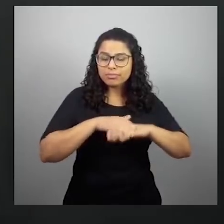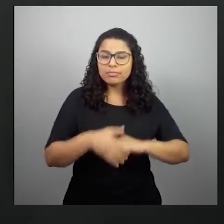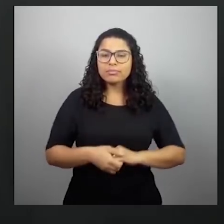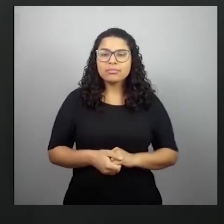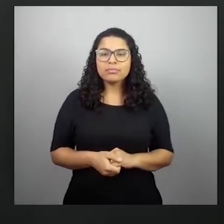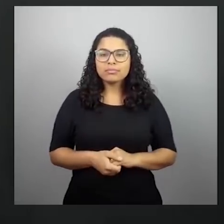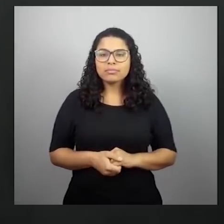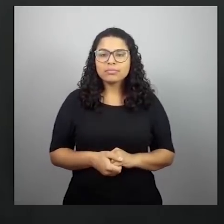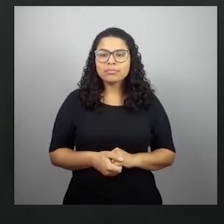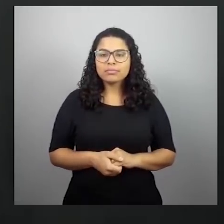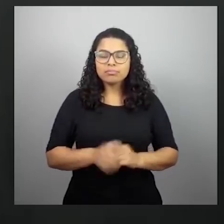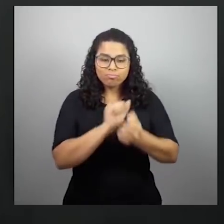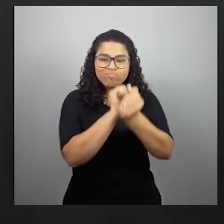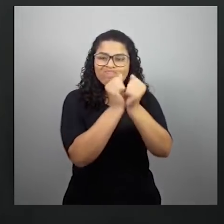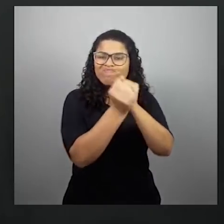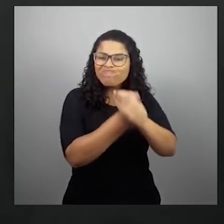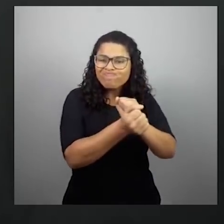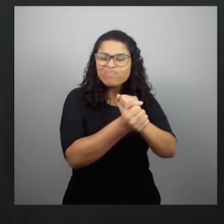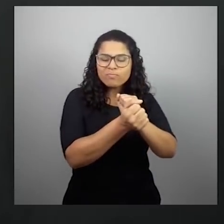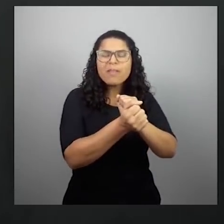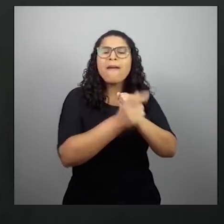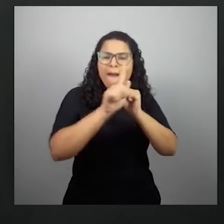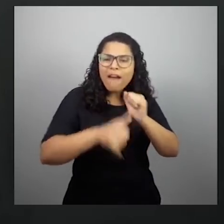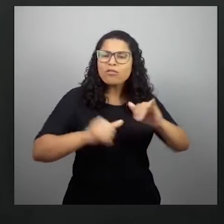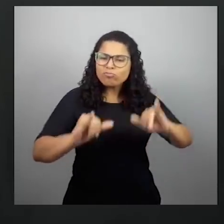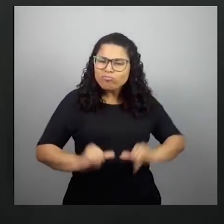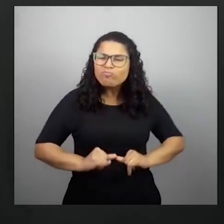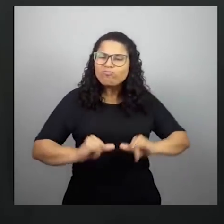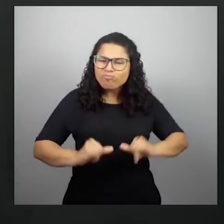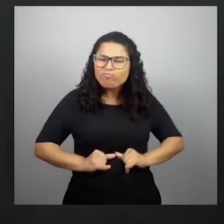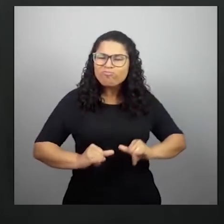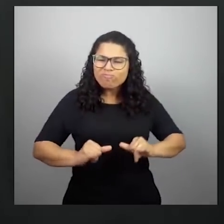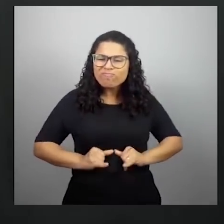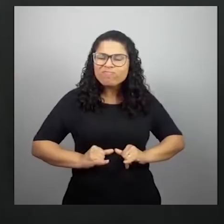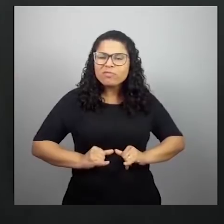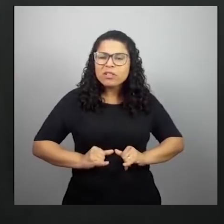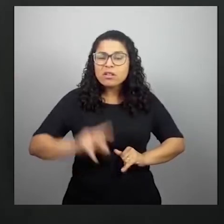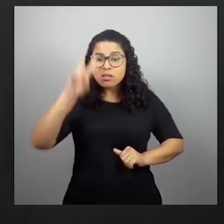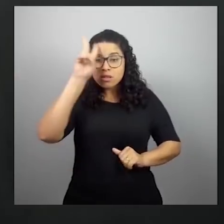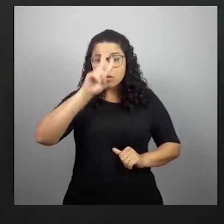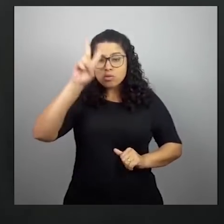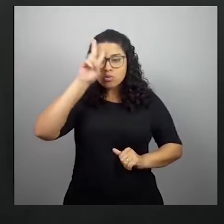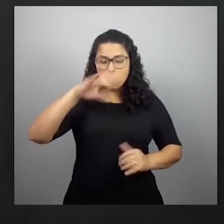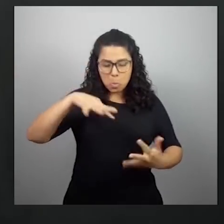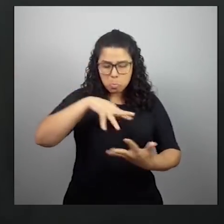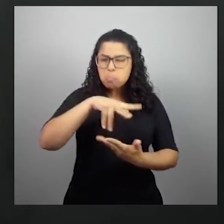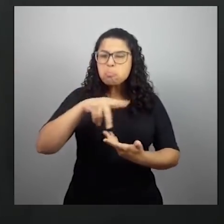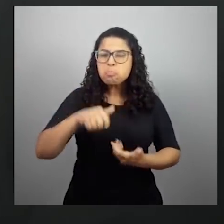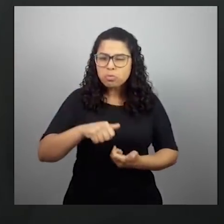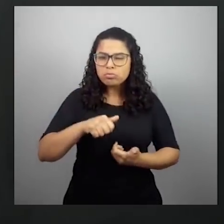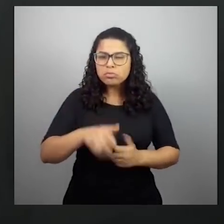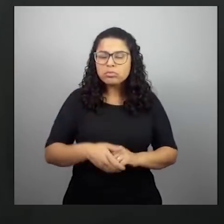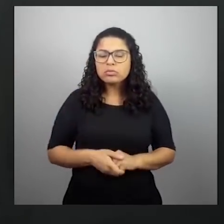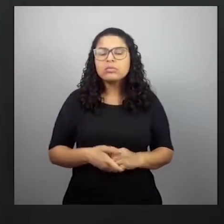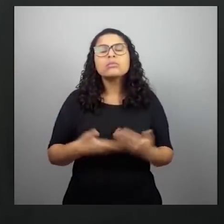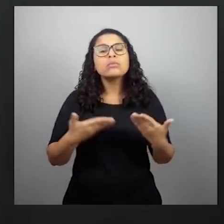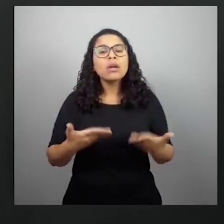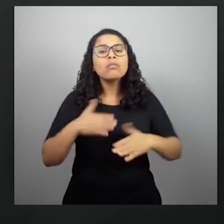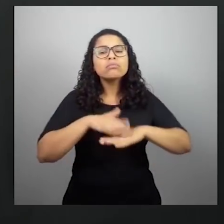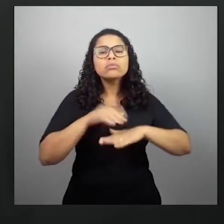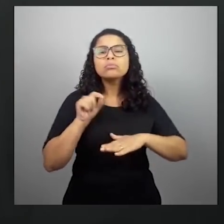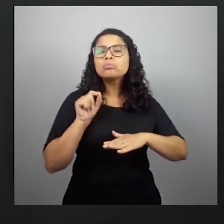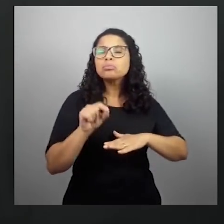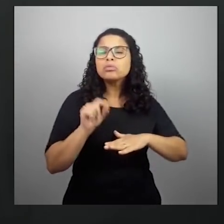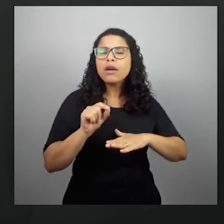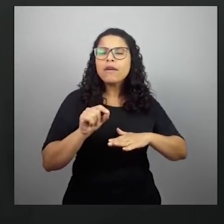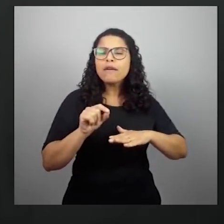escravidão moderna. A escravidão foi uma tragédia, uma página terrível da história da humanidade e que implicava em uma